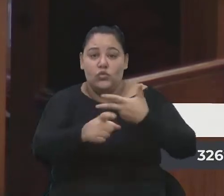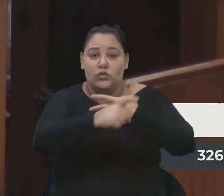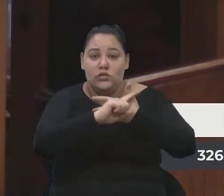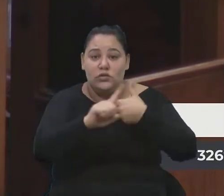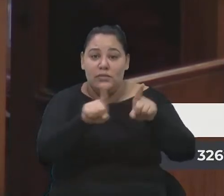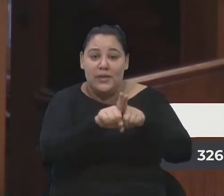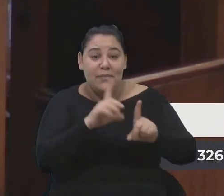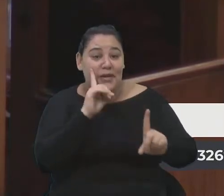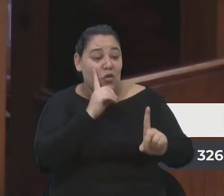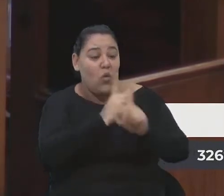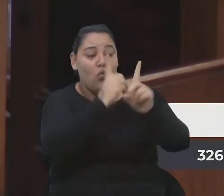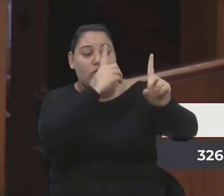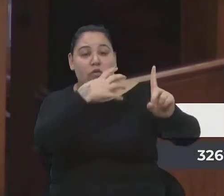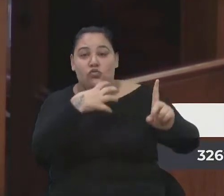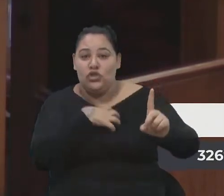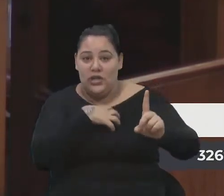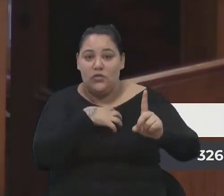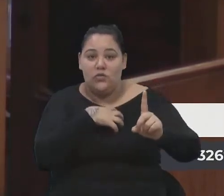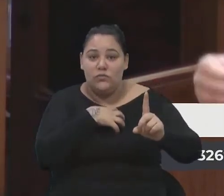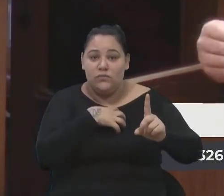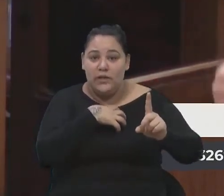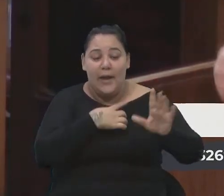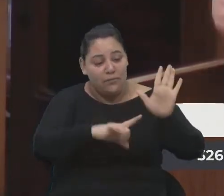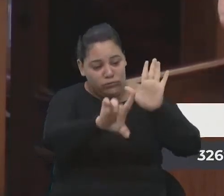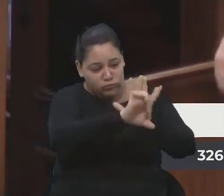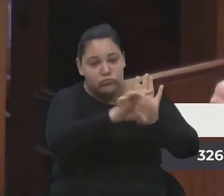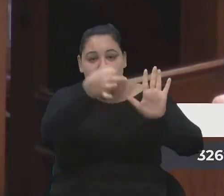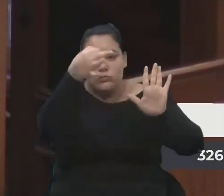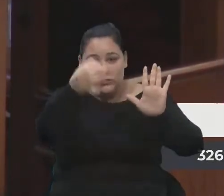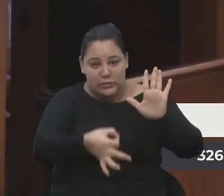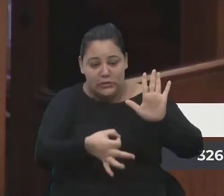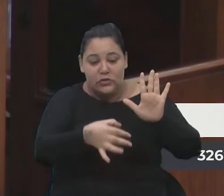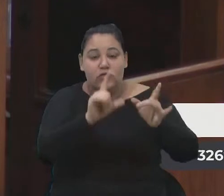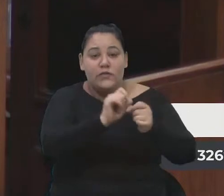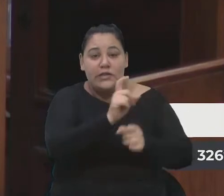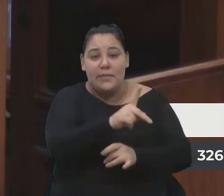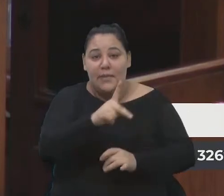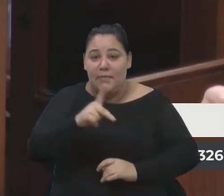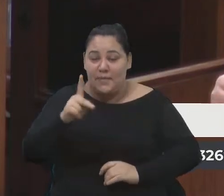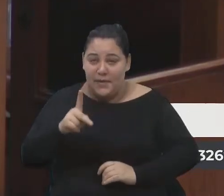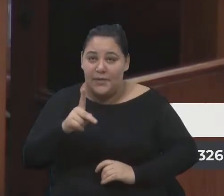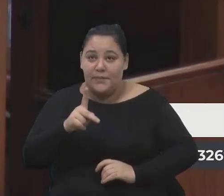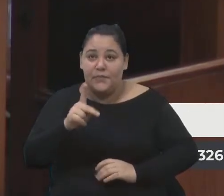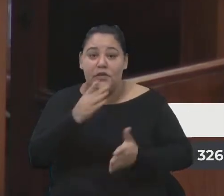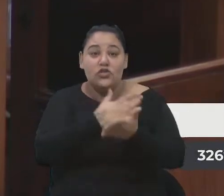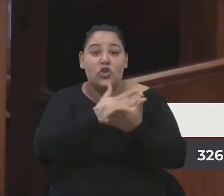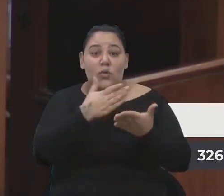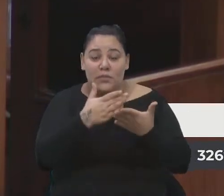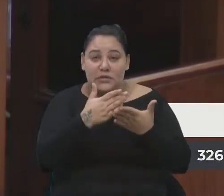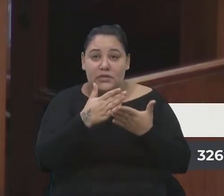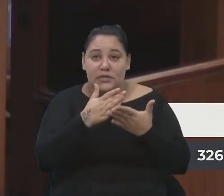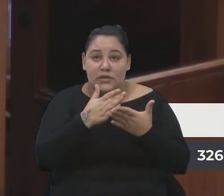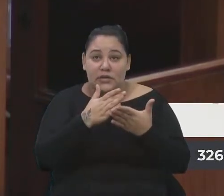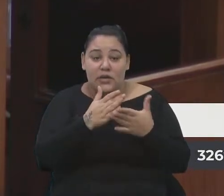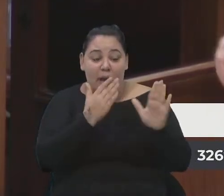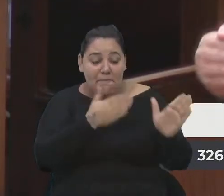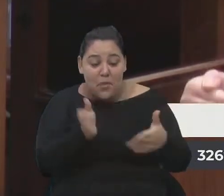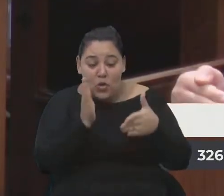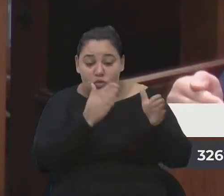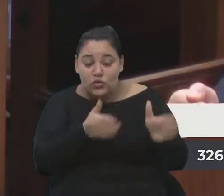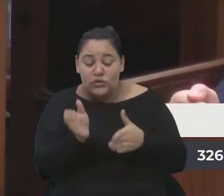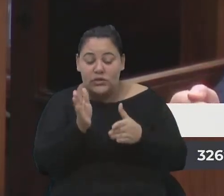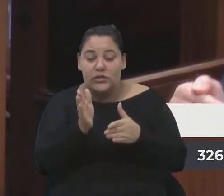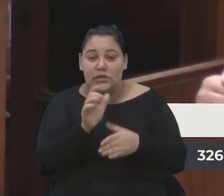possível e legal de fazermos essa PPP e de começarmos a produzir, então, a